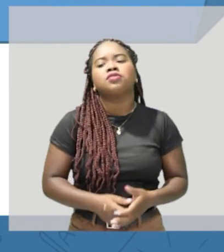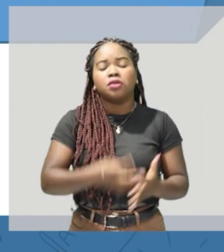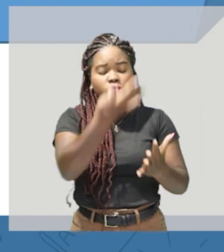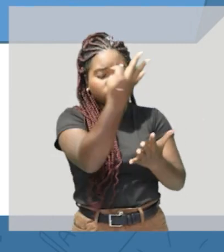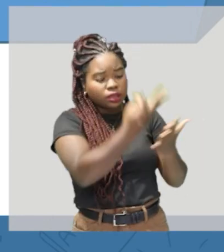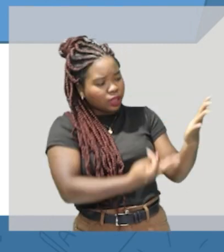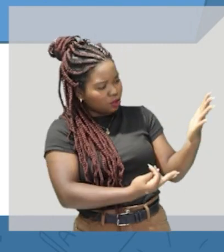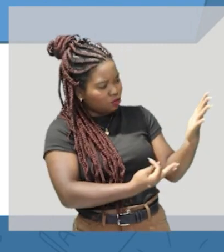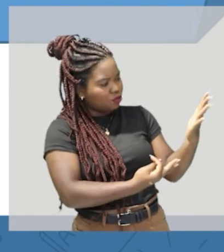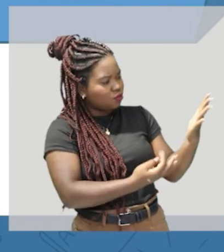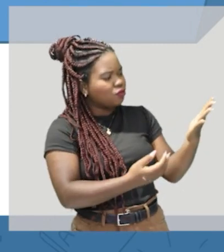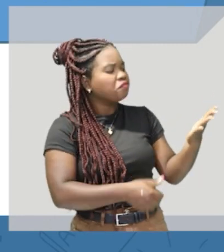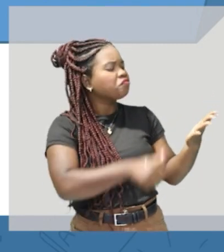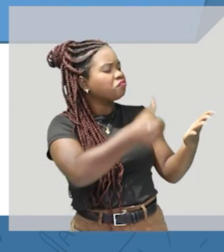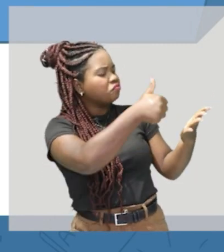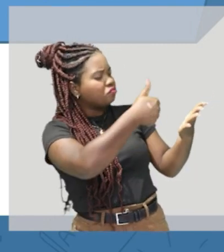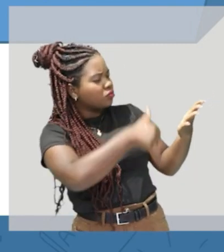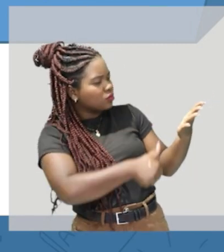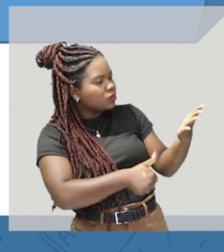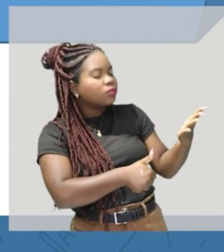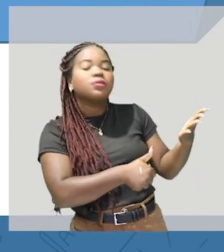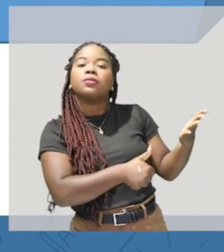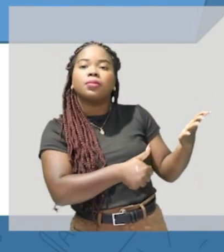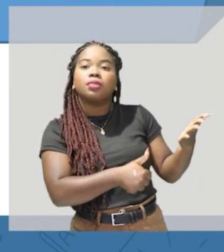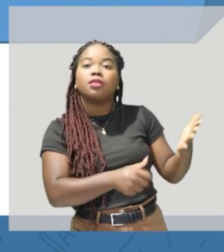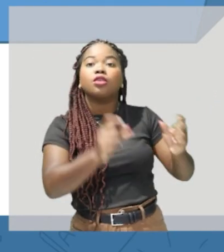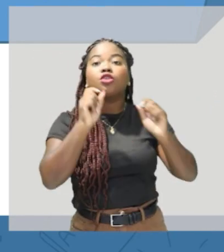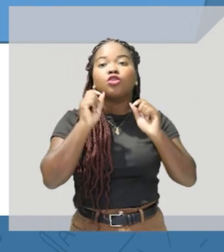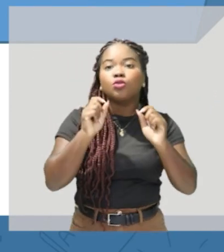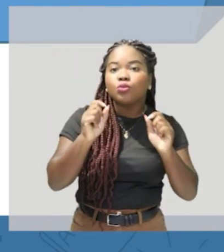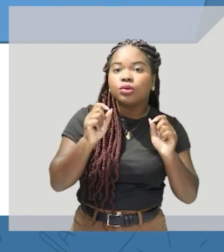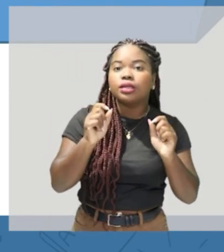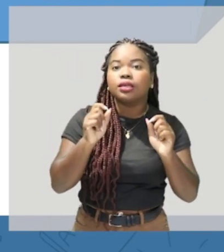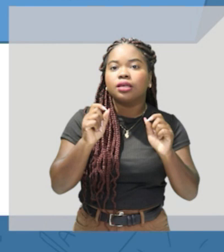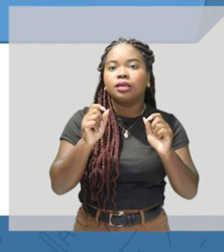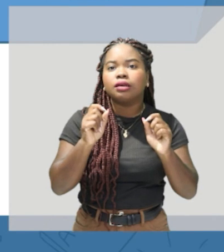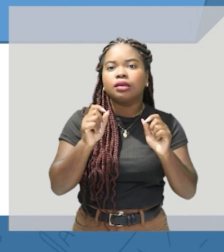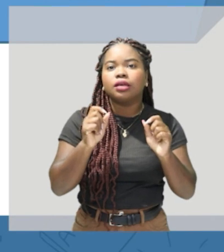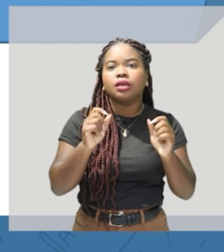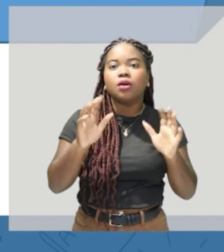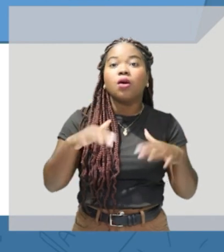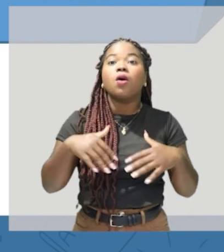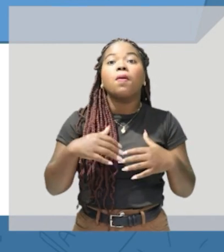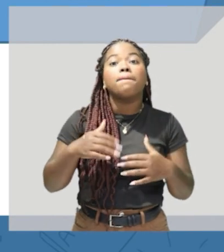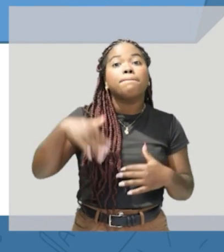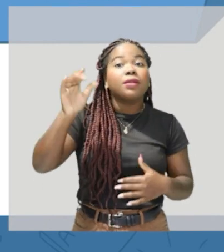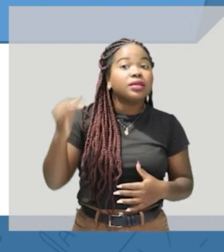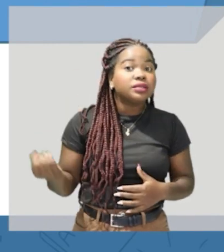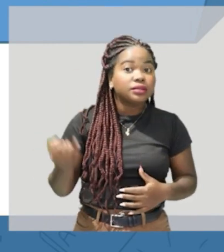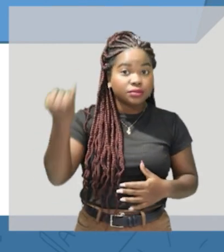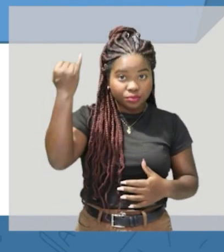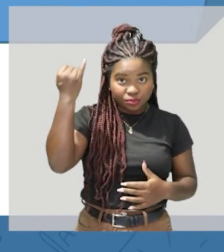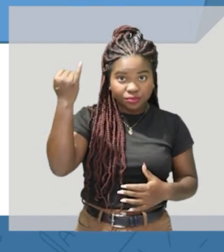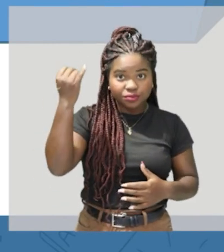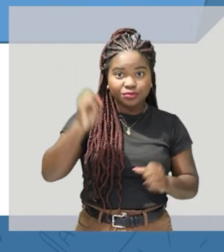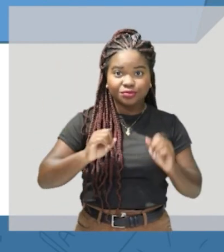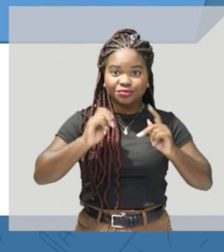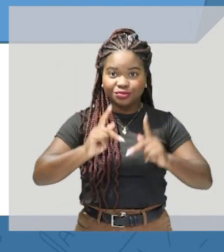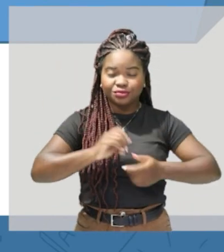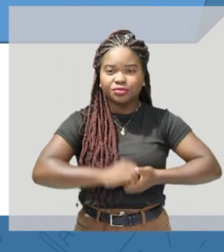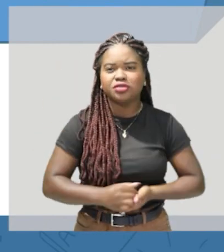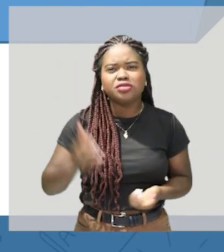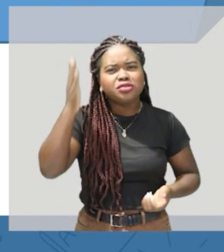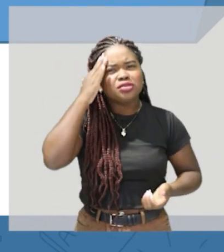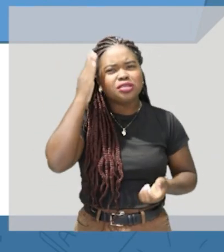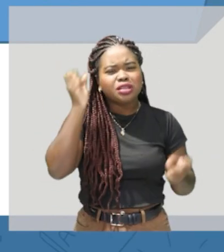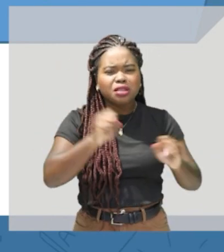sempre considerando aquilo que é questionado. Perguntas normalmente relacionadas à sua capacidade de compreensão, de